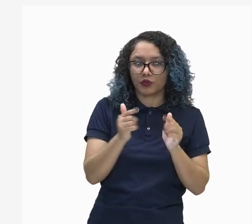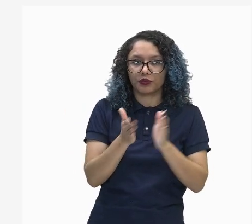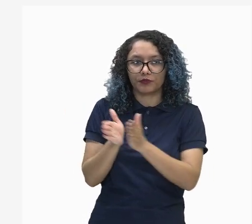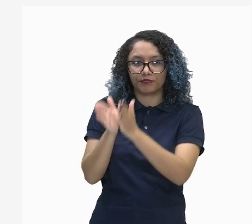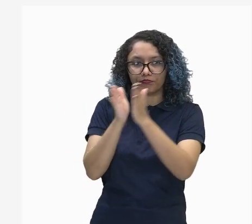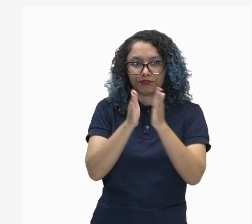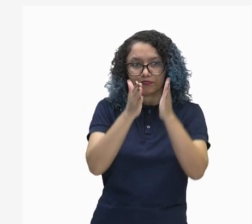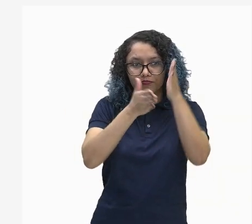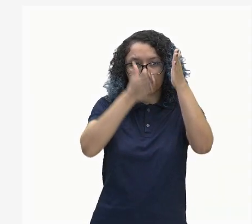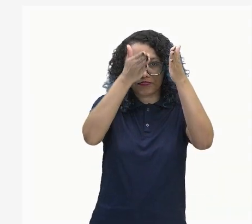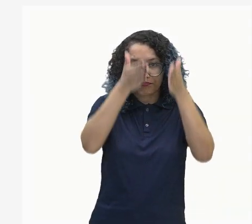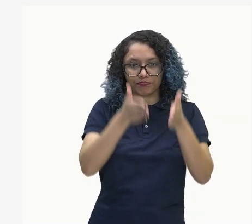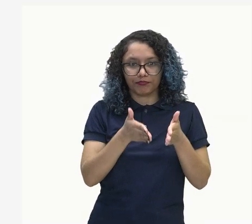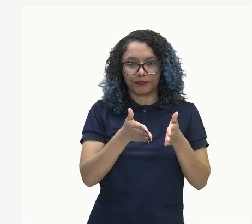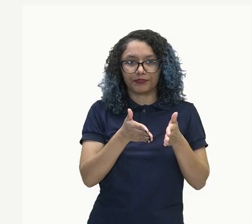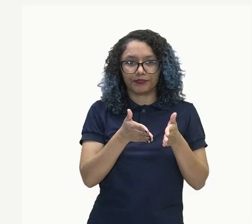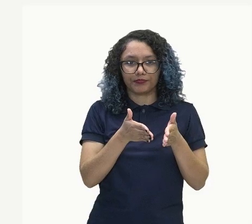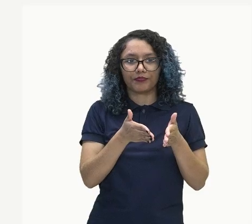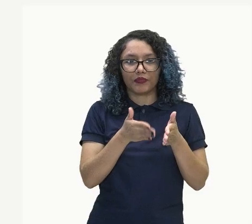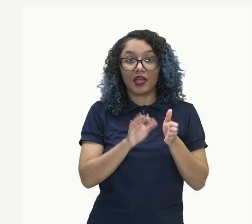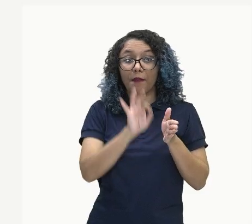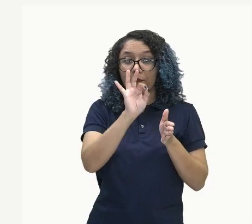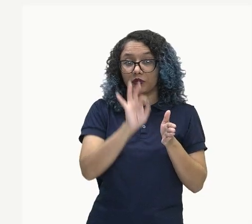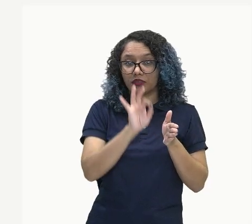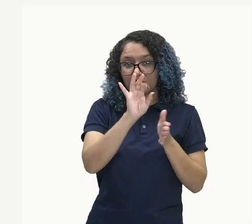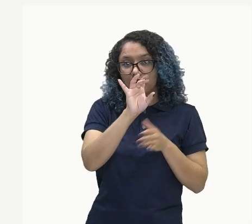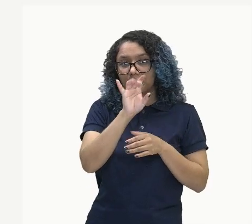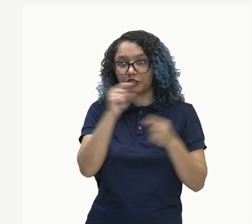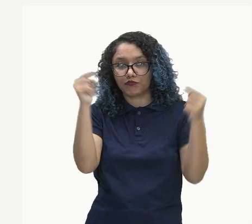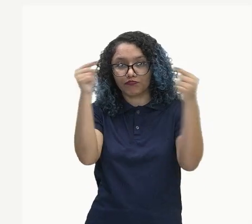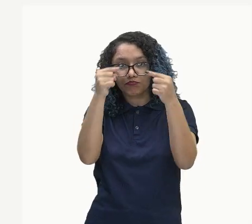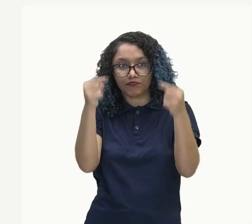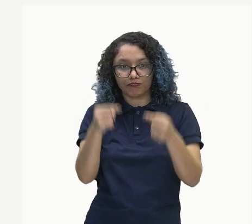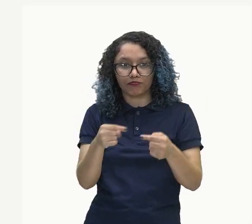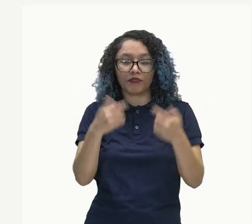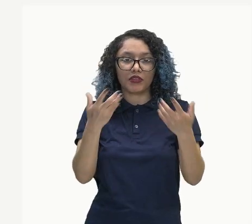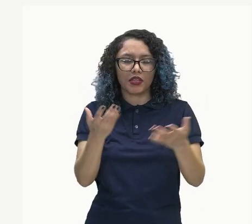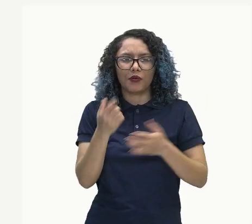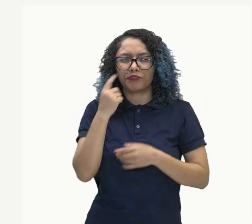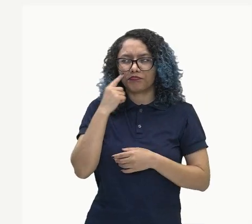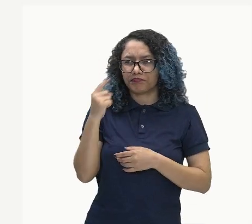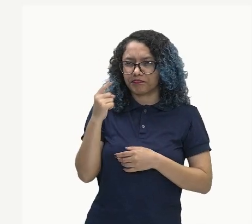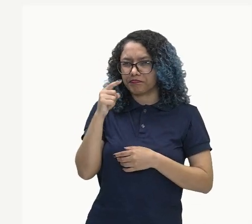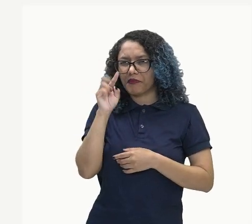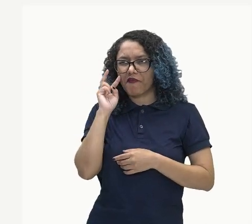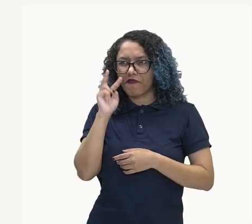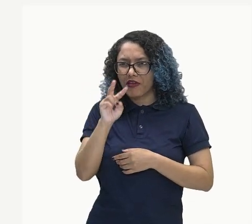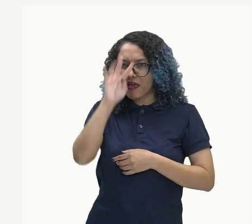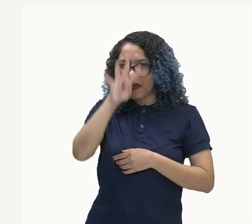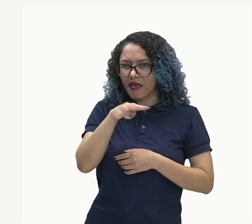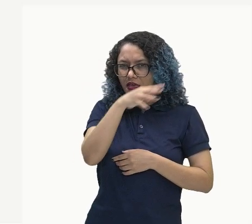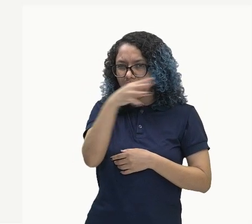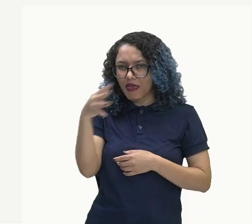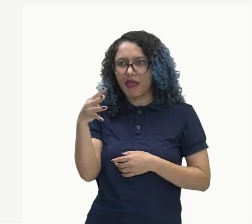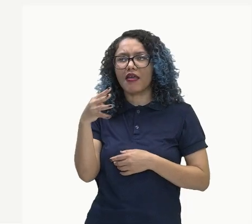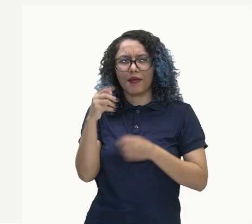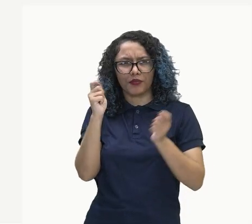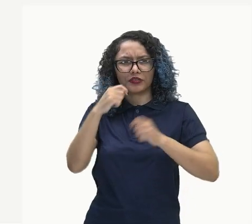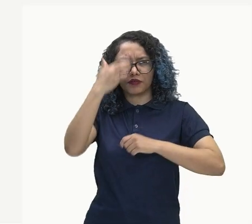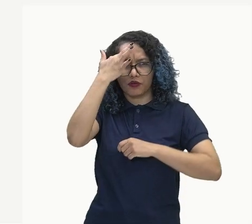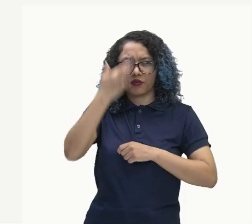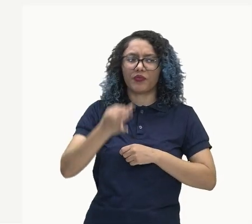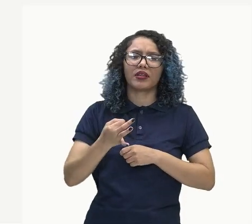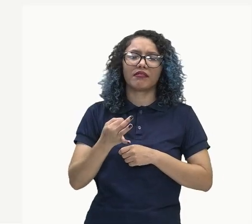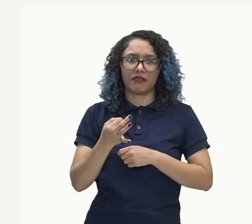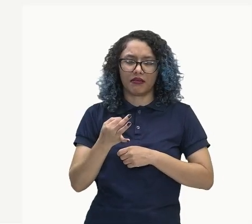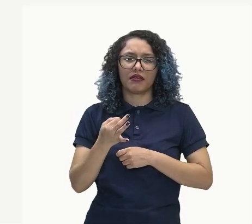aí a porcentagem da força de trabalho. Então, pela tabela, já é possível a gente compreender qual